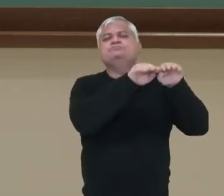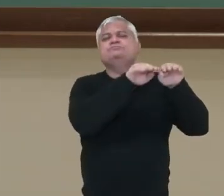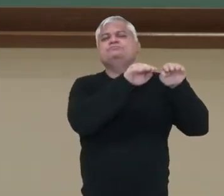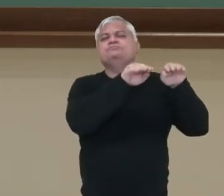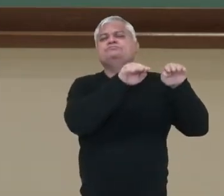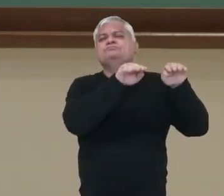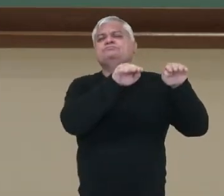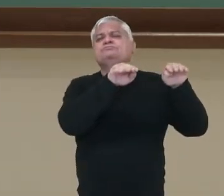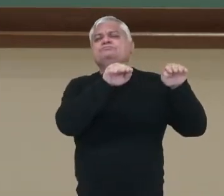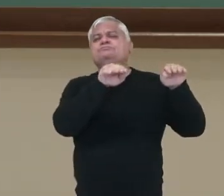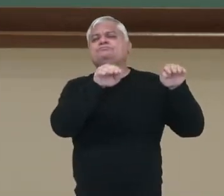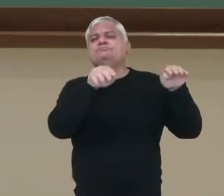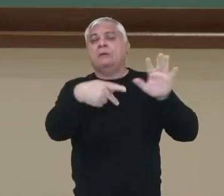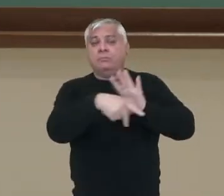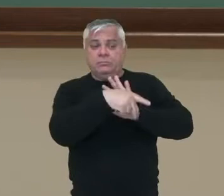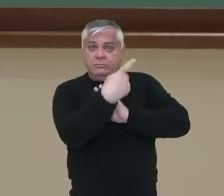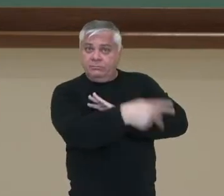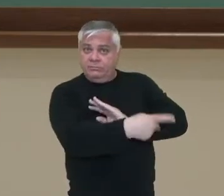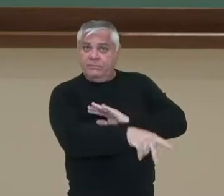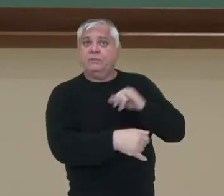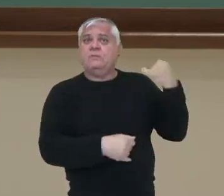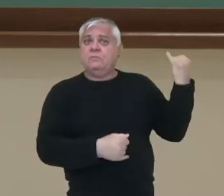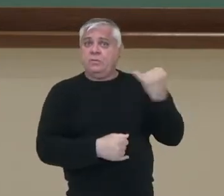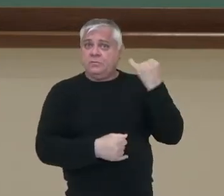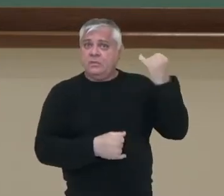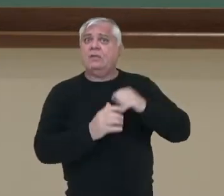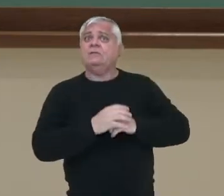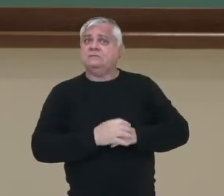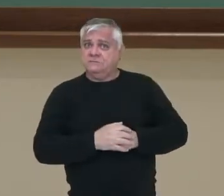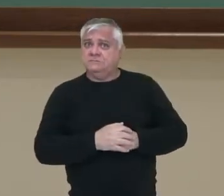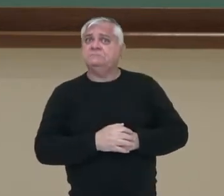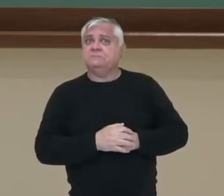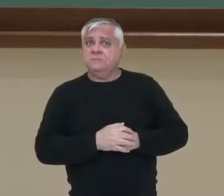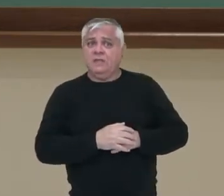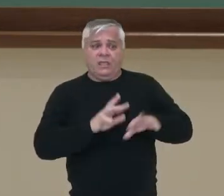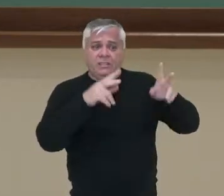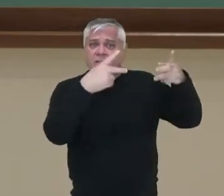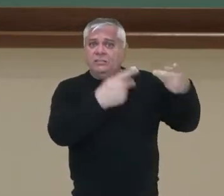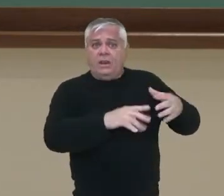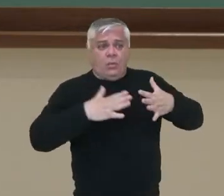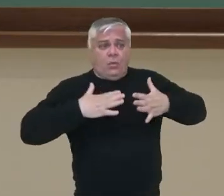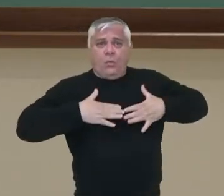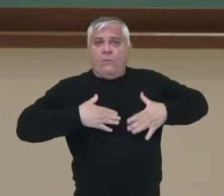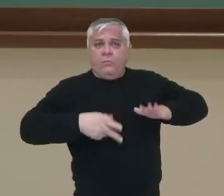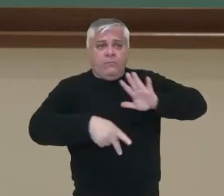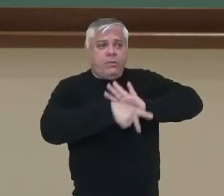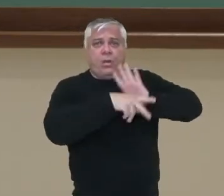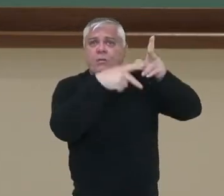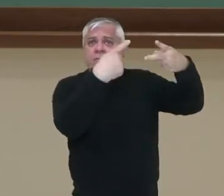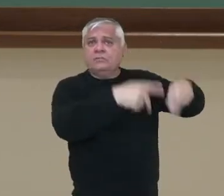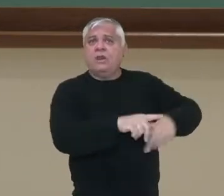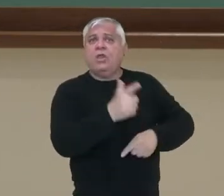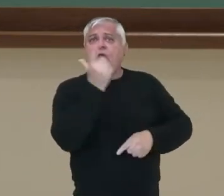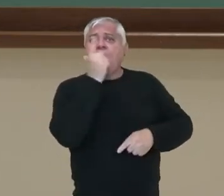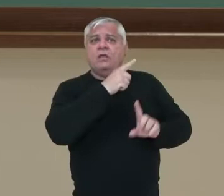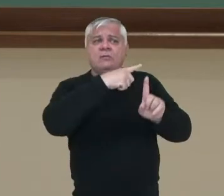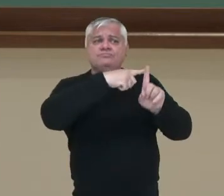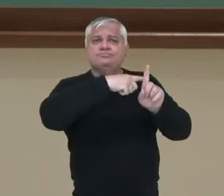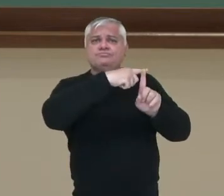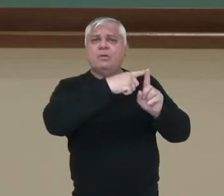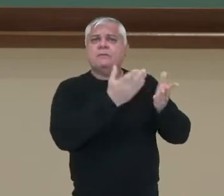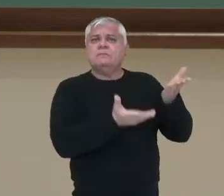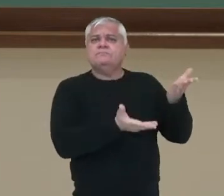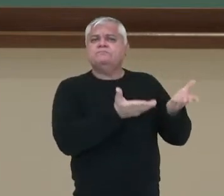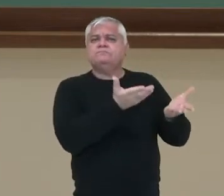uma característica muito importante que é a da endotermia, né? É manter essa capacidade de conseguir manter a